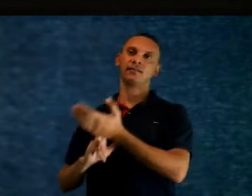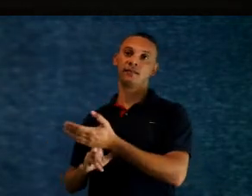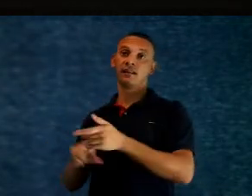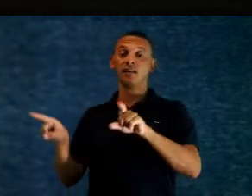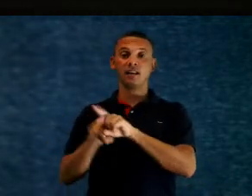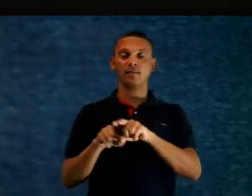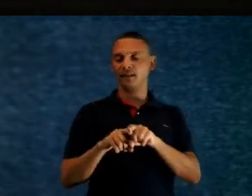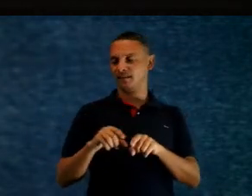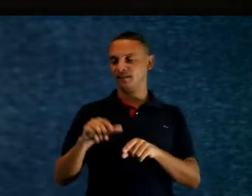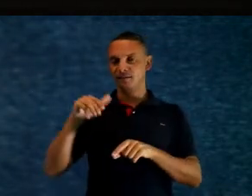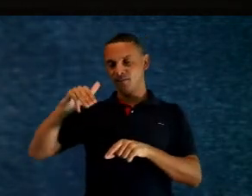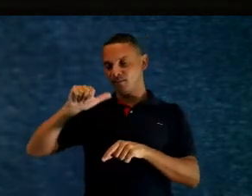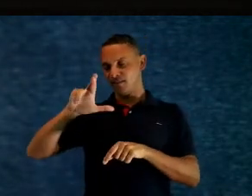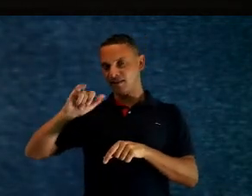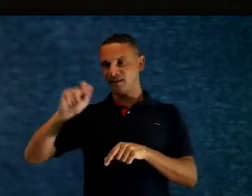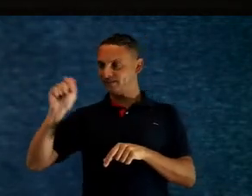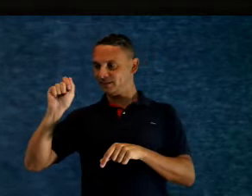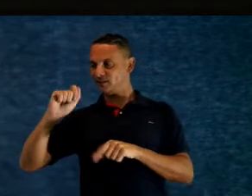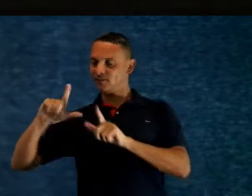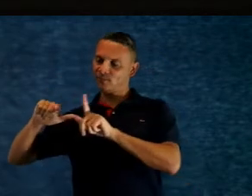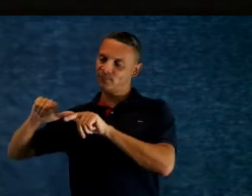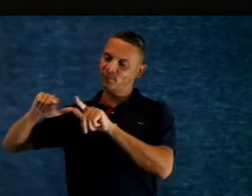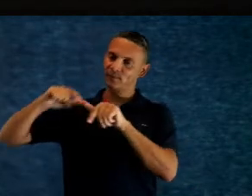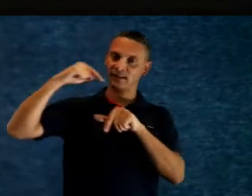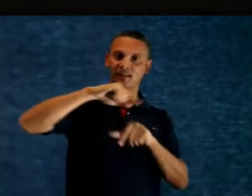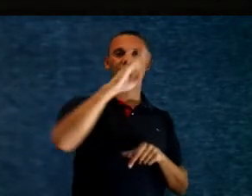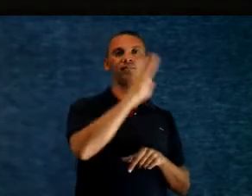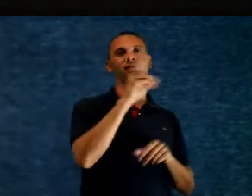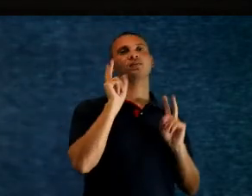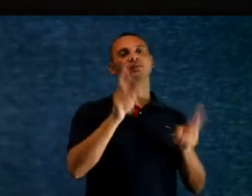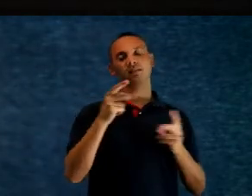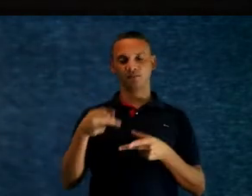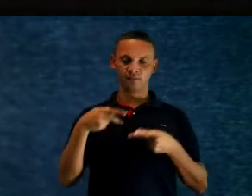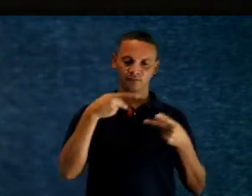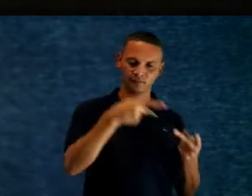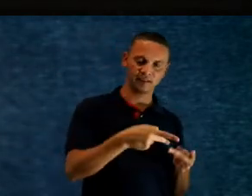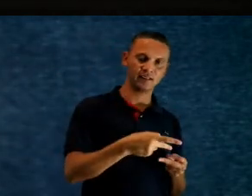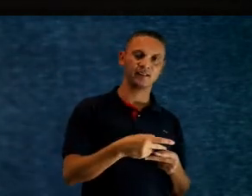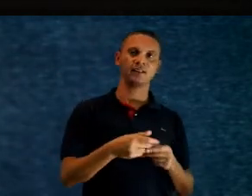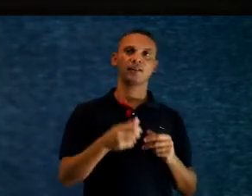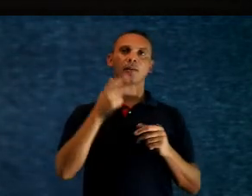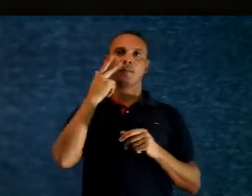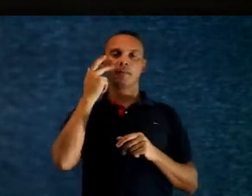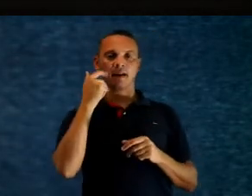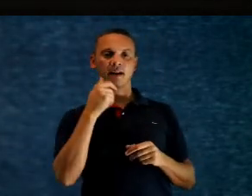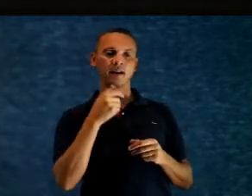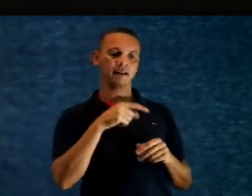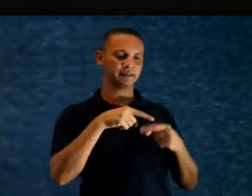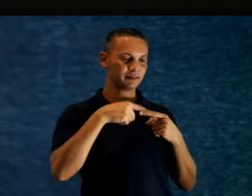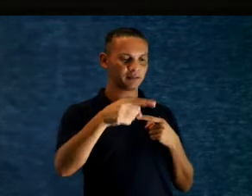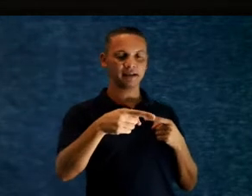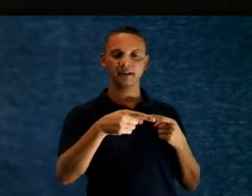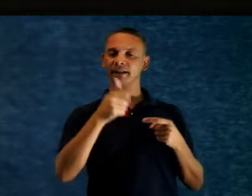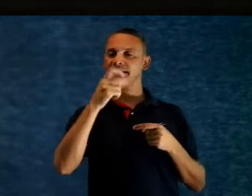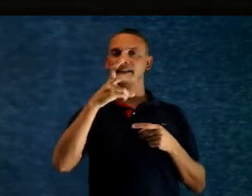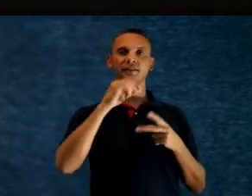até um pouco mais. Dona Dolores, a mãe, foi muitas vezes a Buenos Aires para